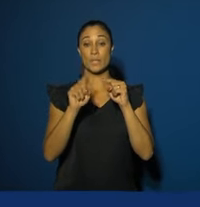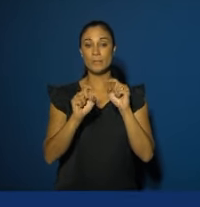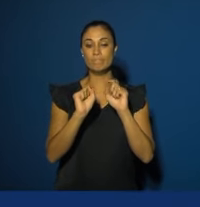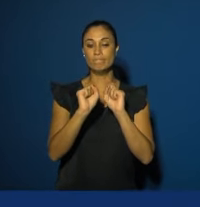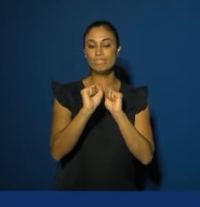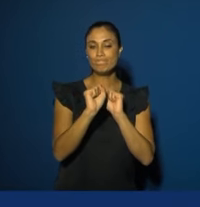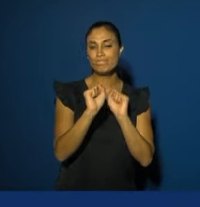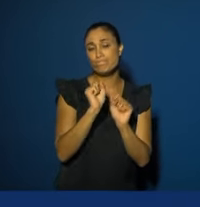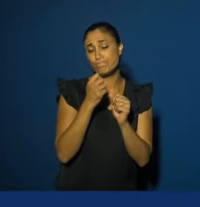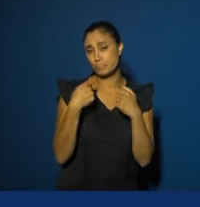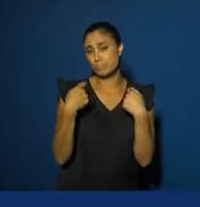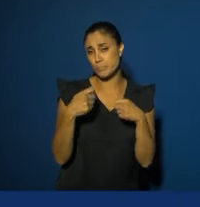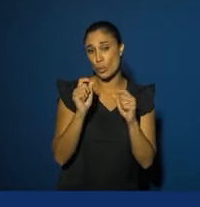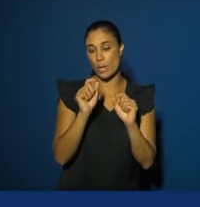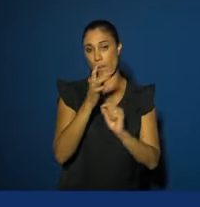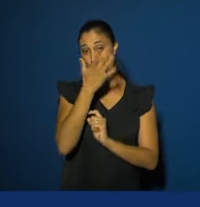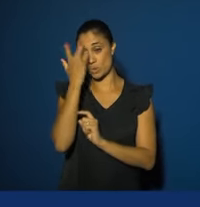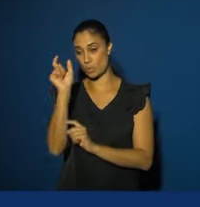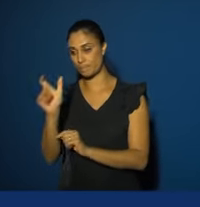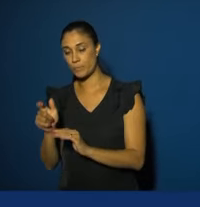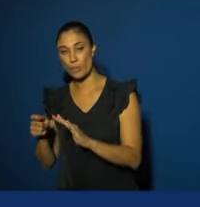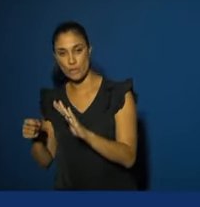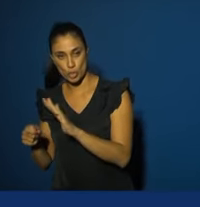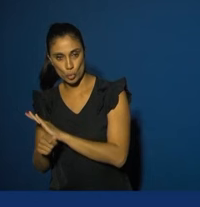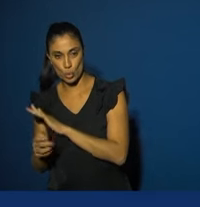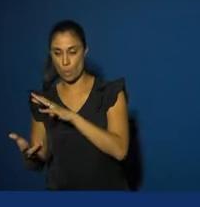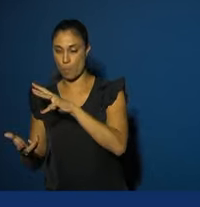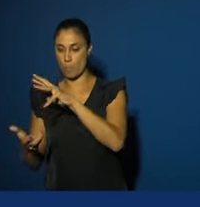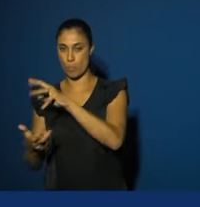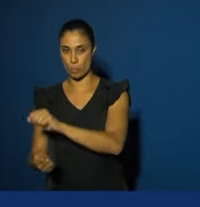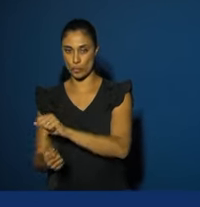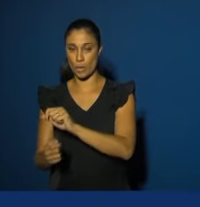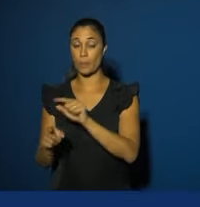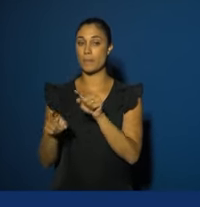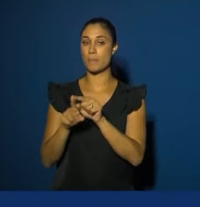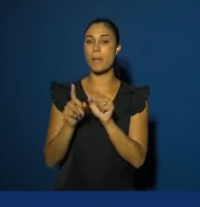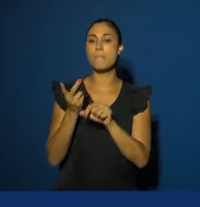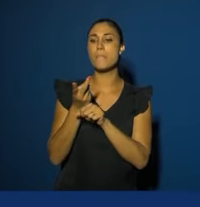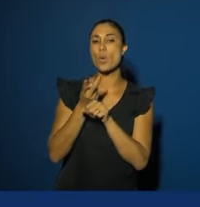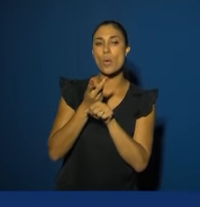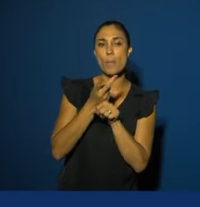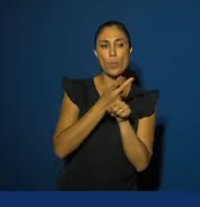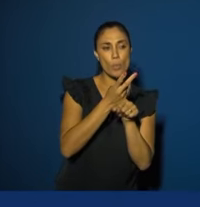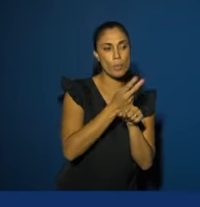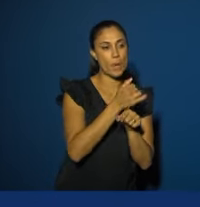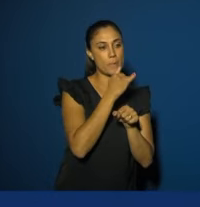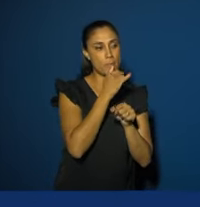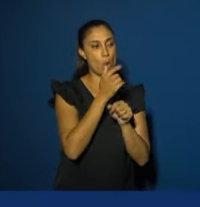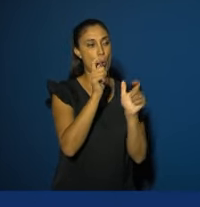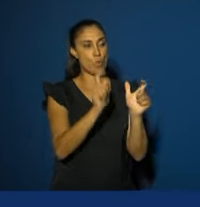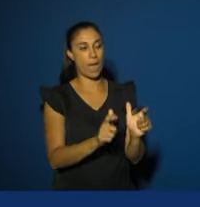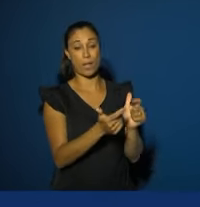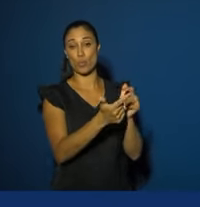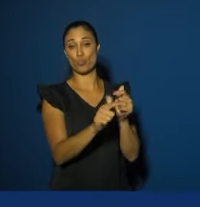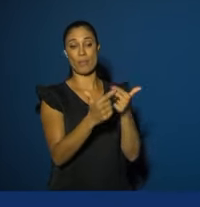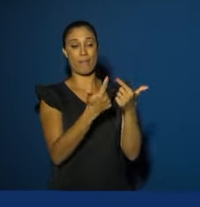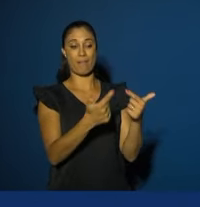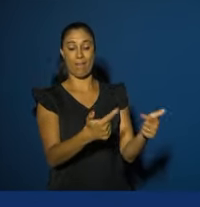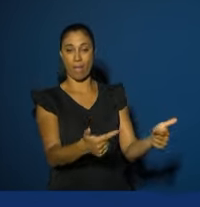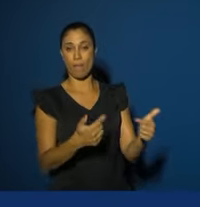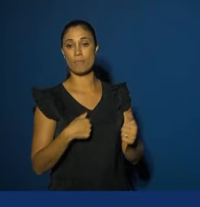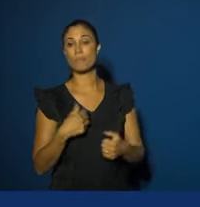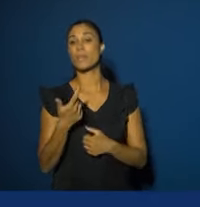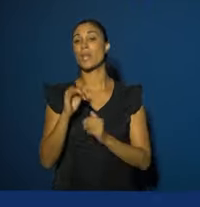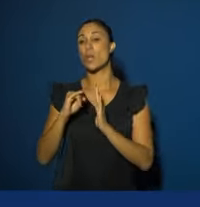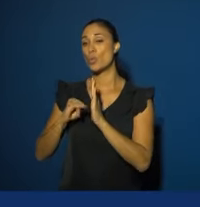esperar de que o investidor Mundial Global à procura de lugares aonde você não tem guerra aonde taxa de juros